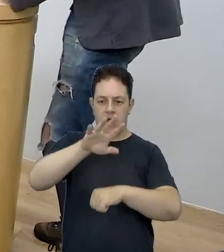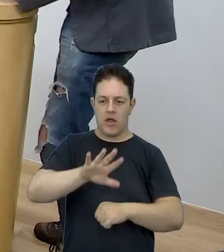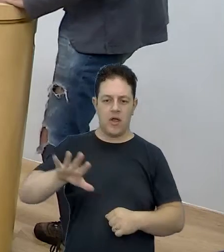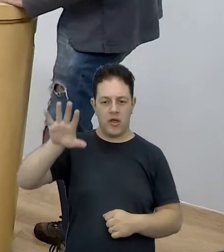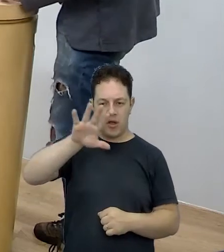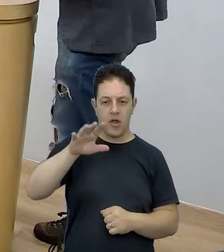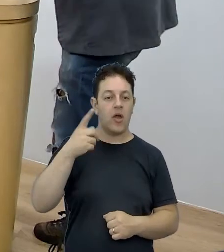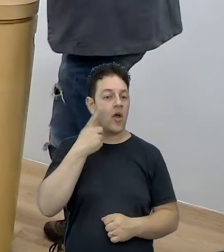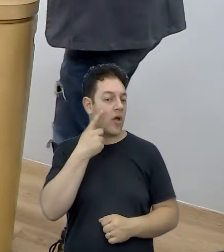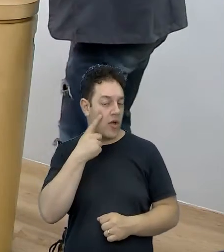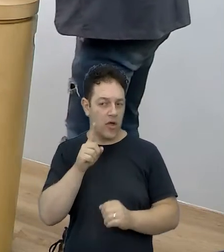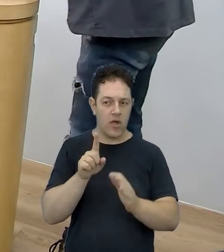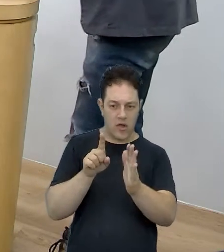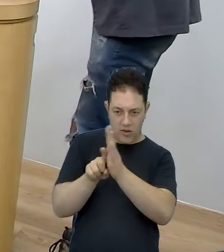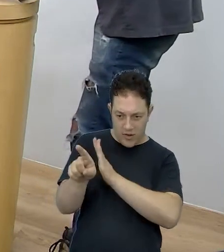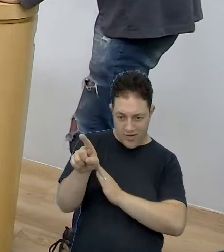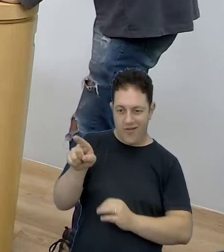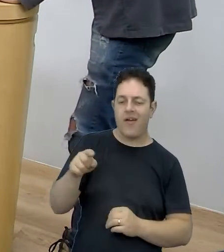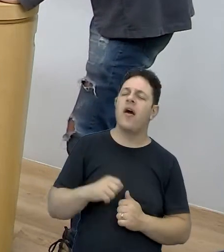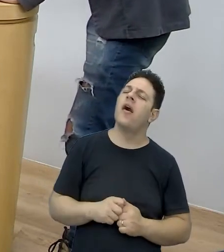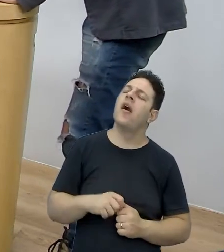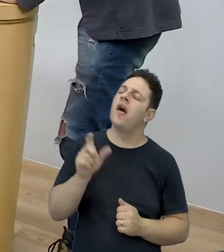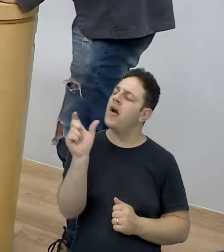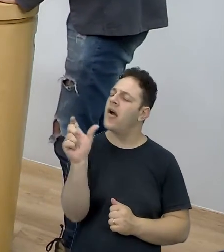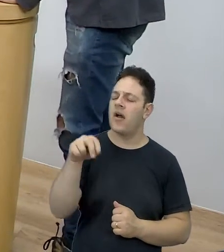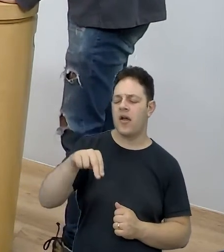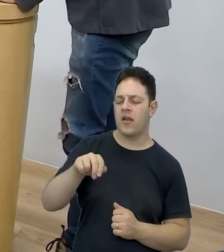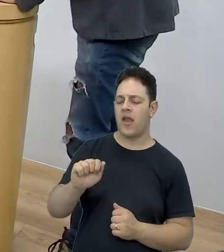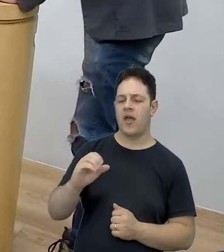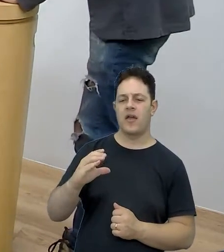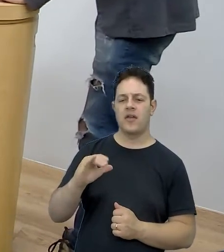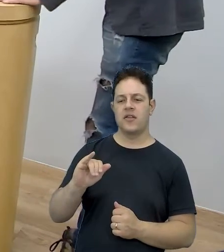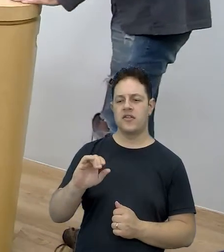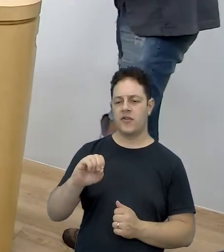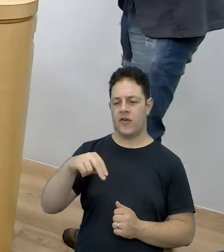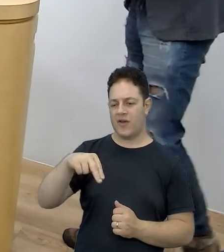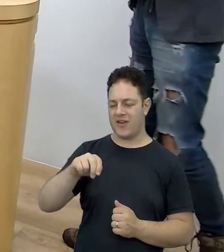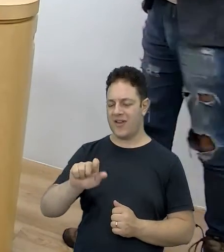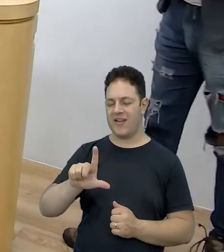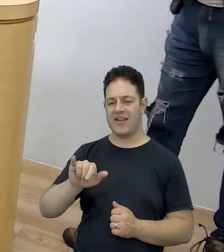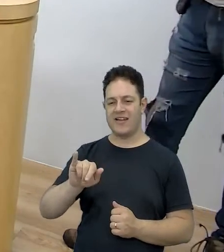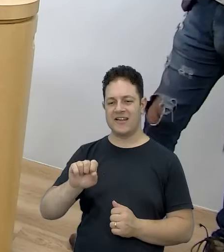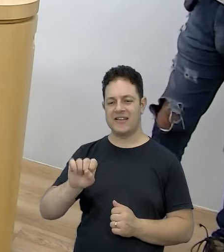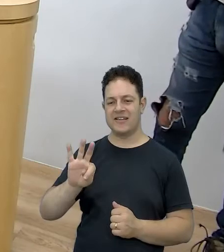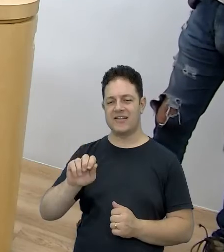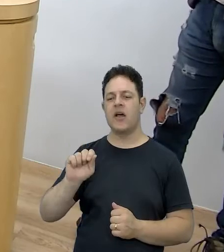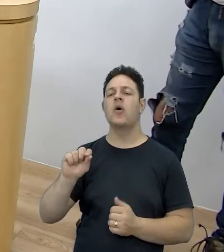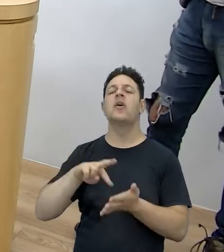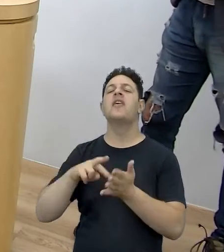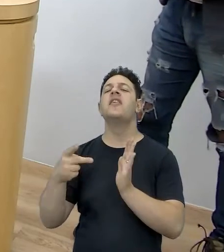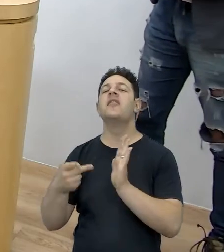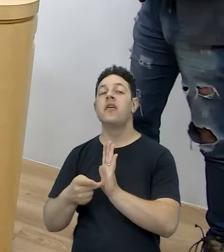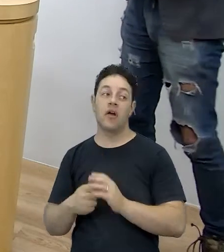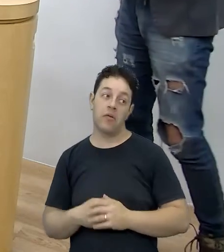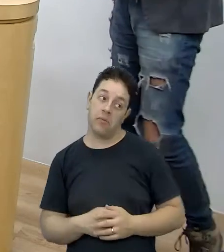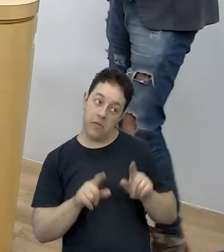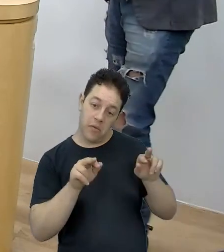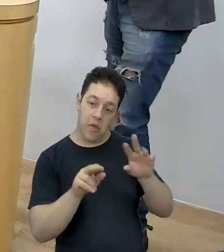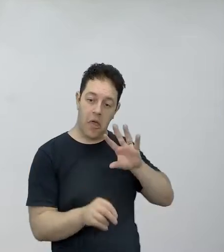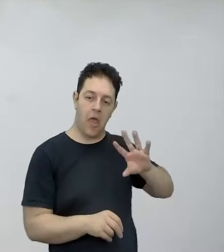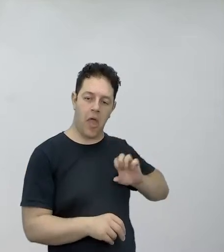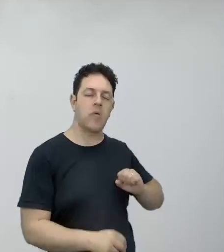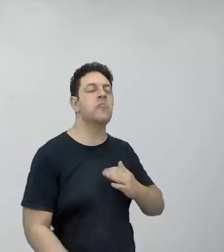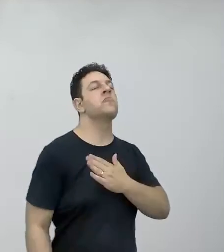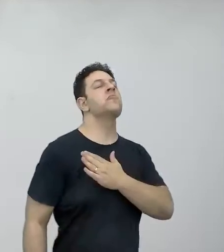Nacionalismo, samba, tem tudo a ver. O que te lembra a palavra nacionalista? Um grande amor à pátria, que tudo na